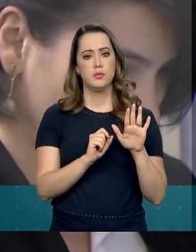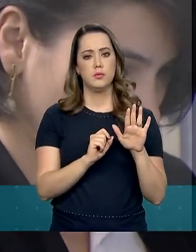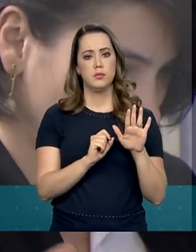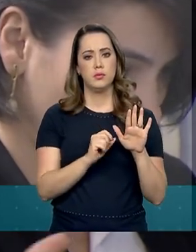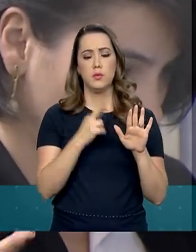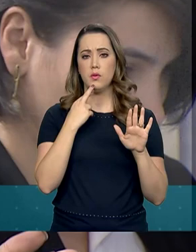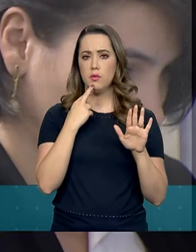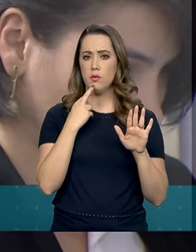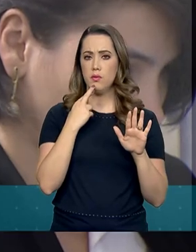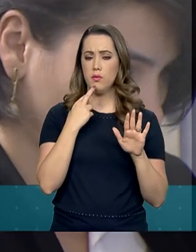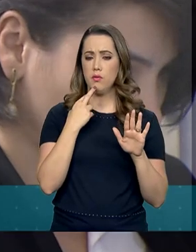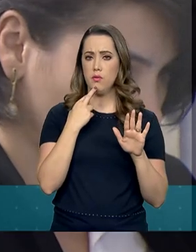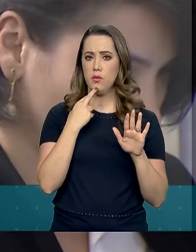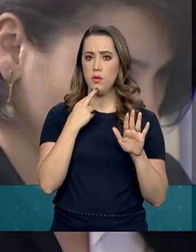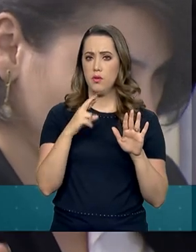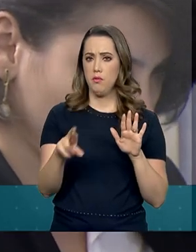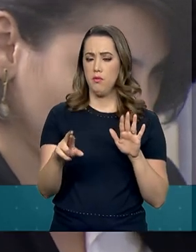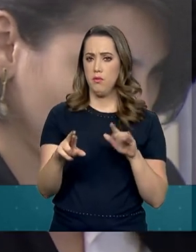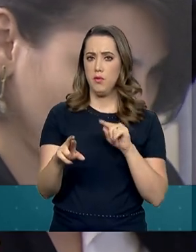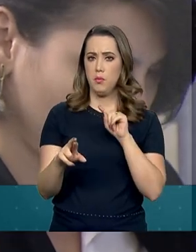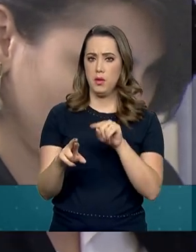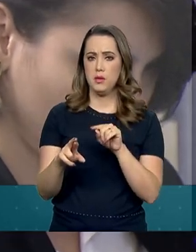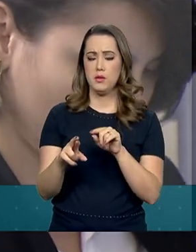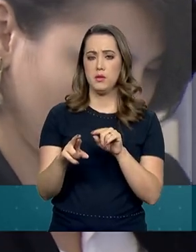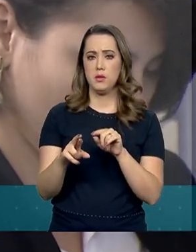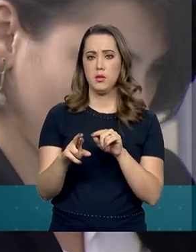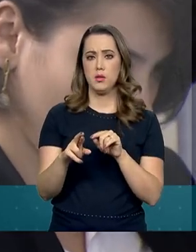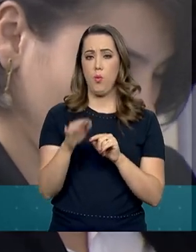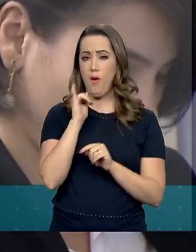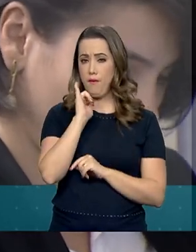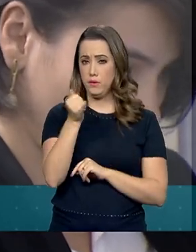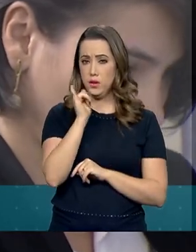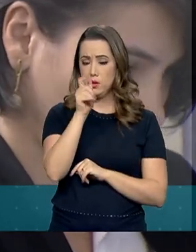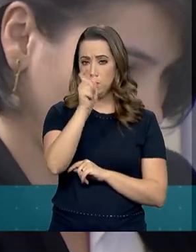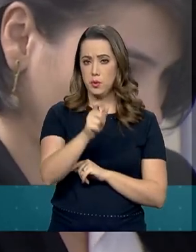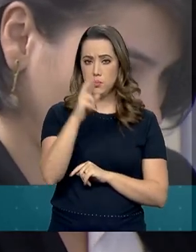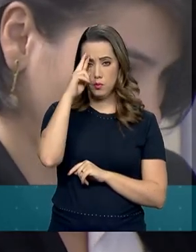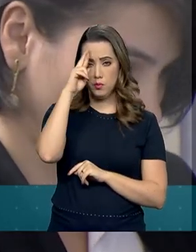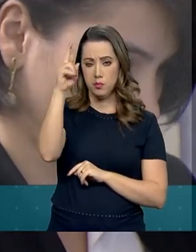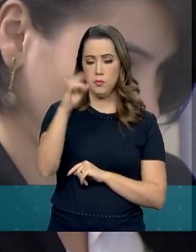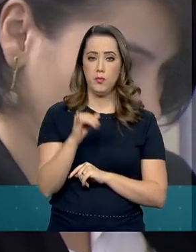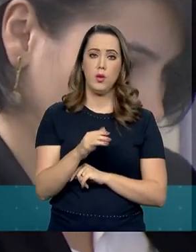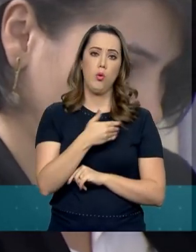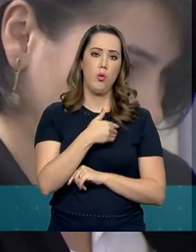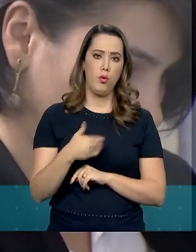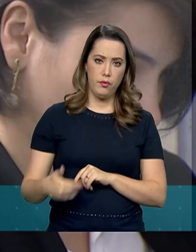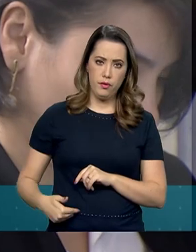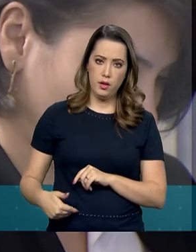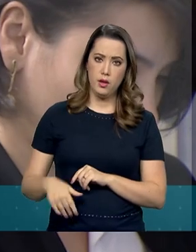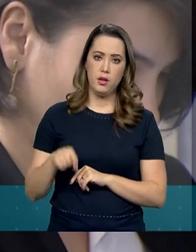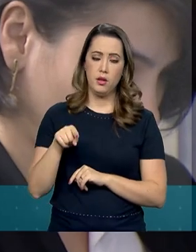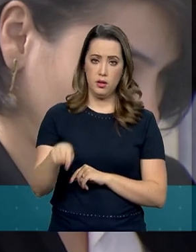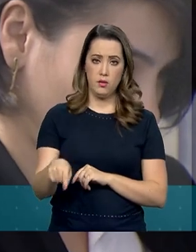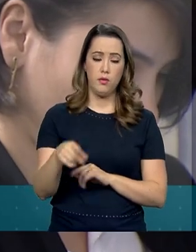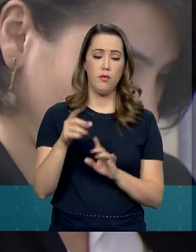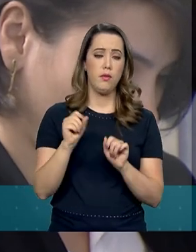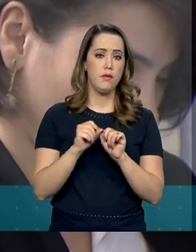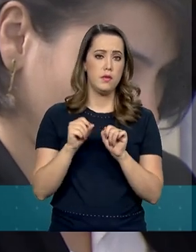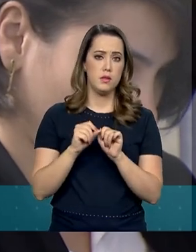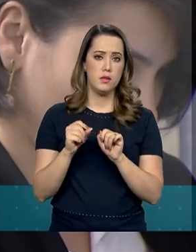foi um recado é para as autoridades queria saber se o presidente se o governo vai adotar uma pressão